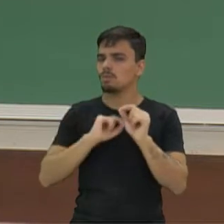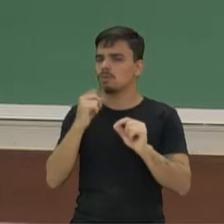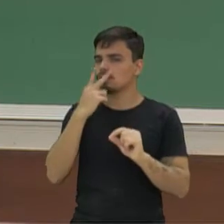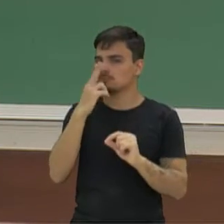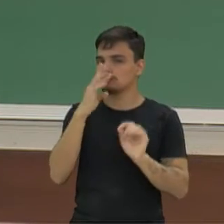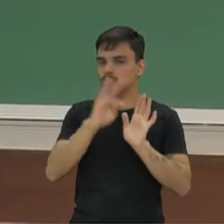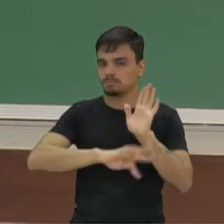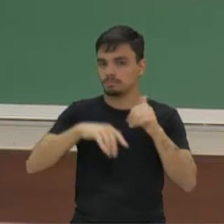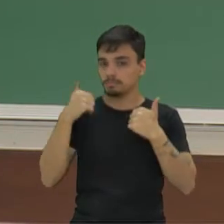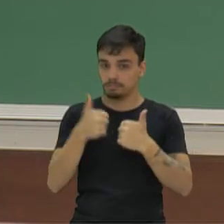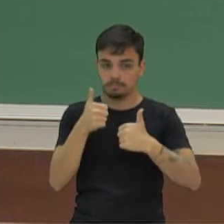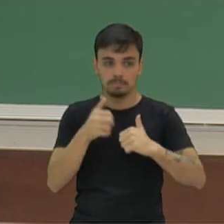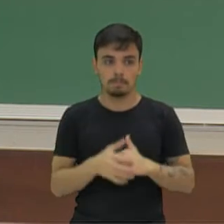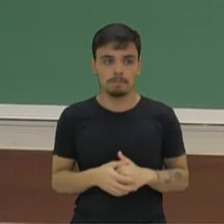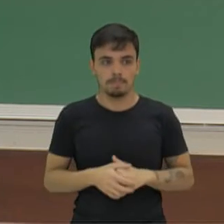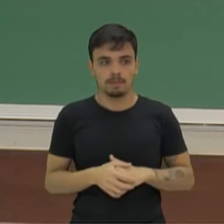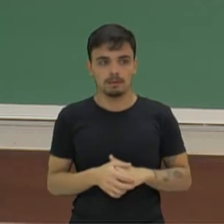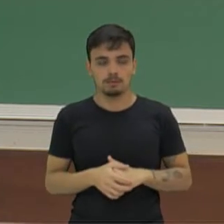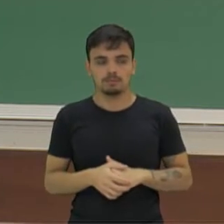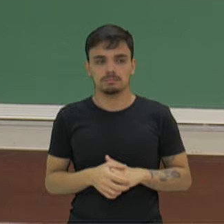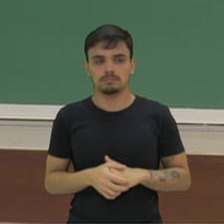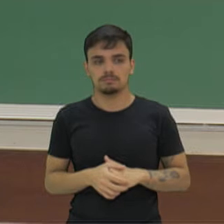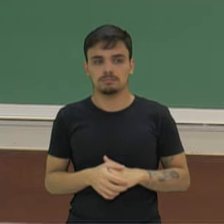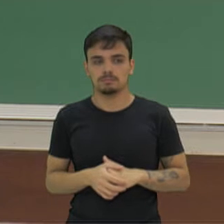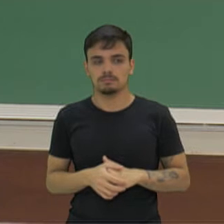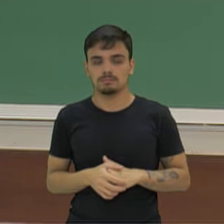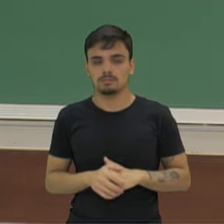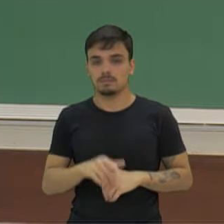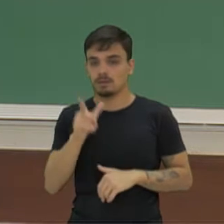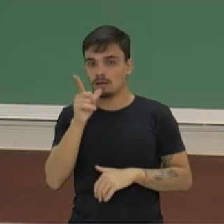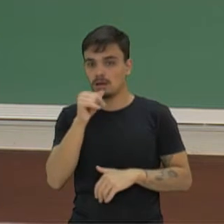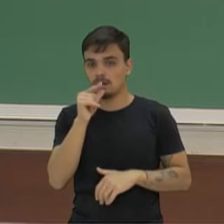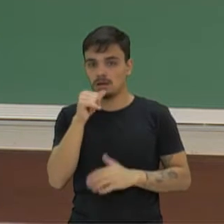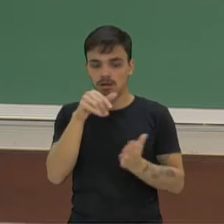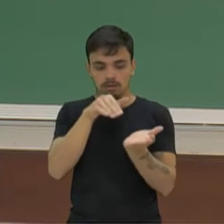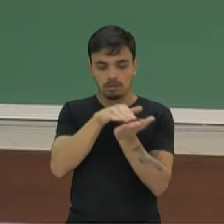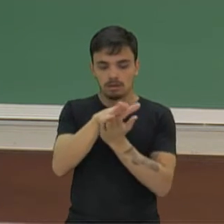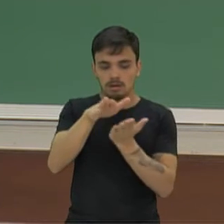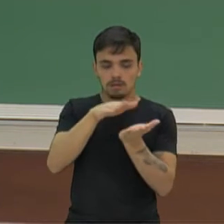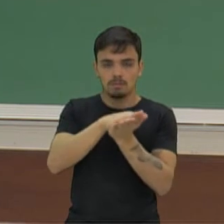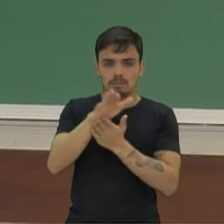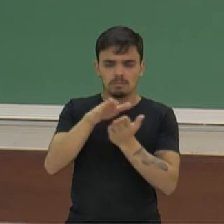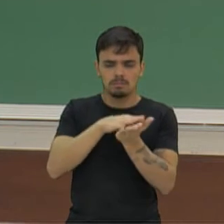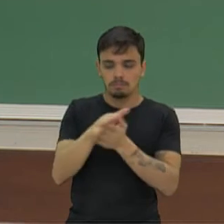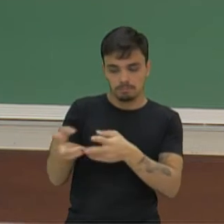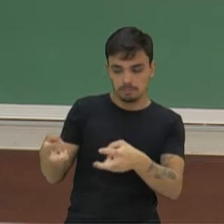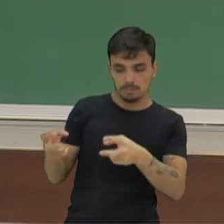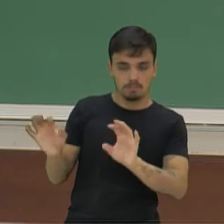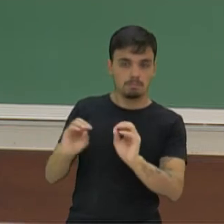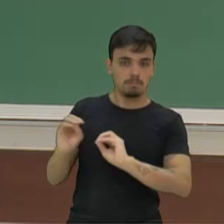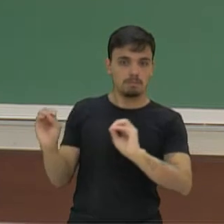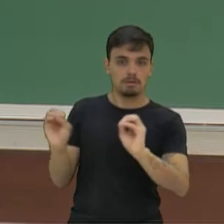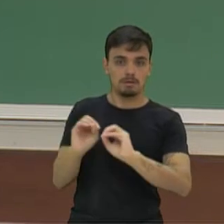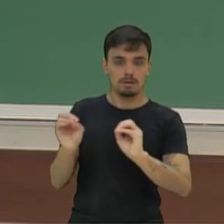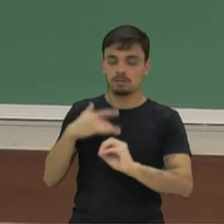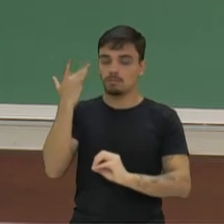texto. Muito bem, águas que gastamos sem notar e que não